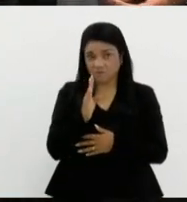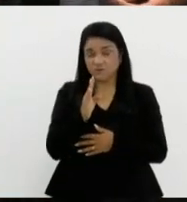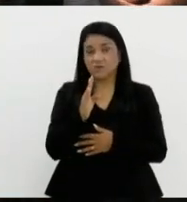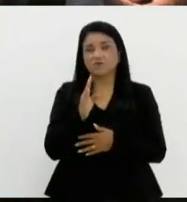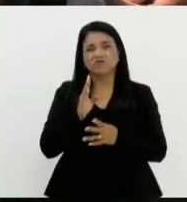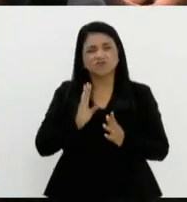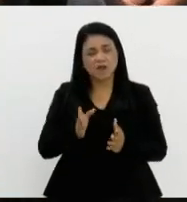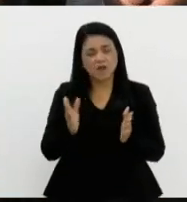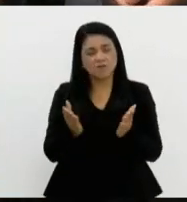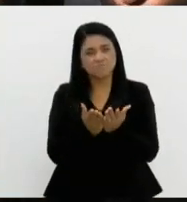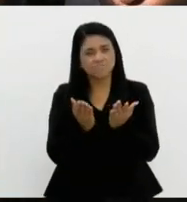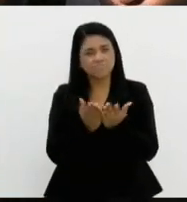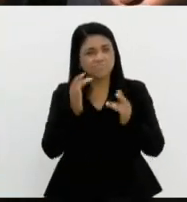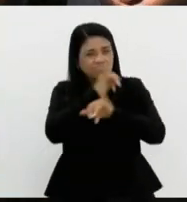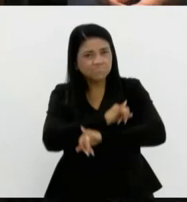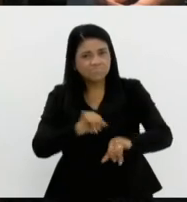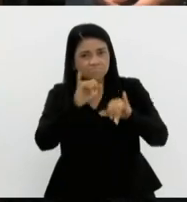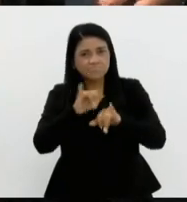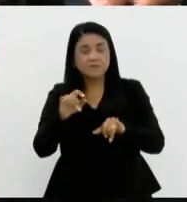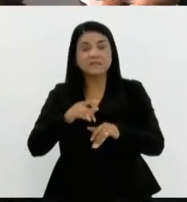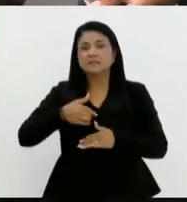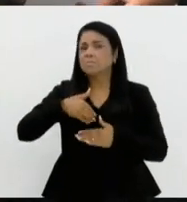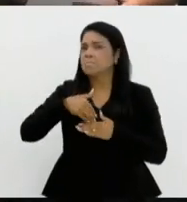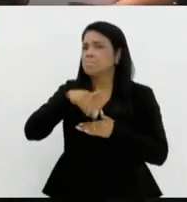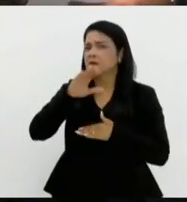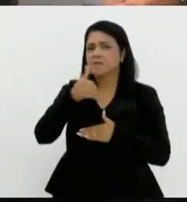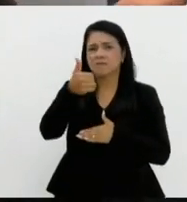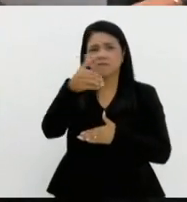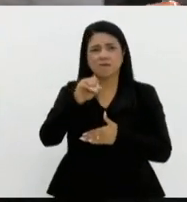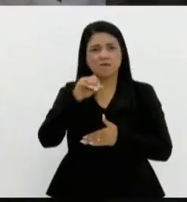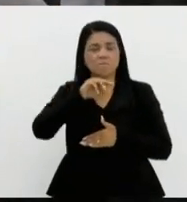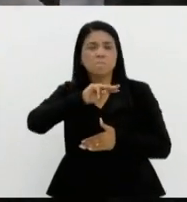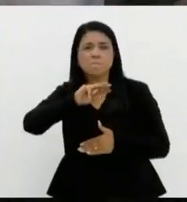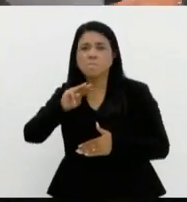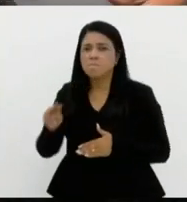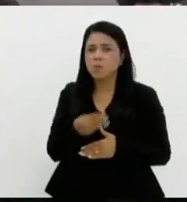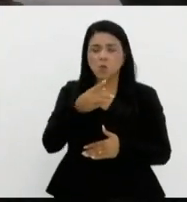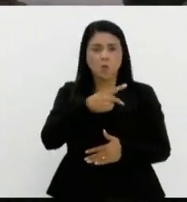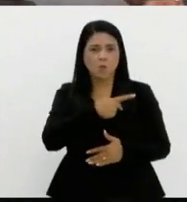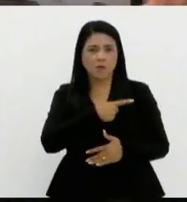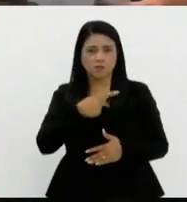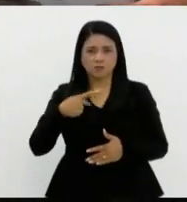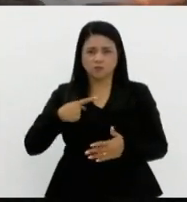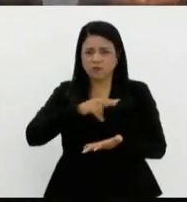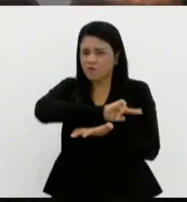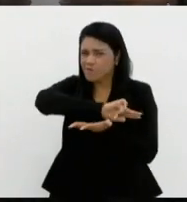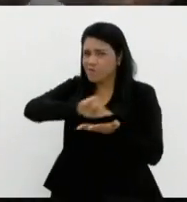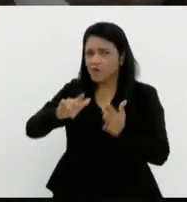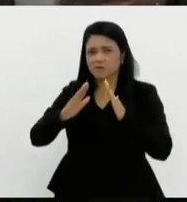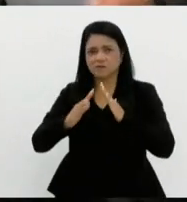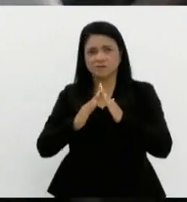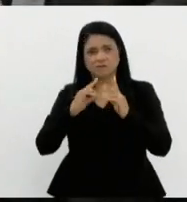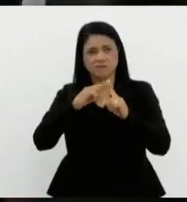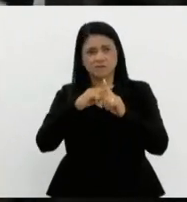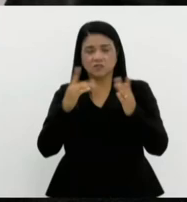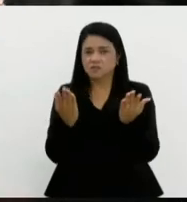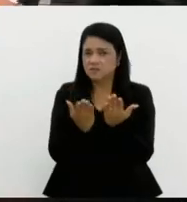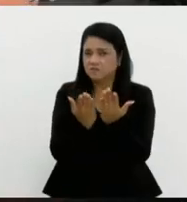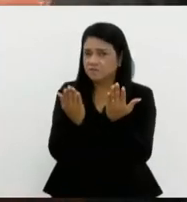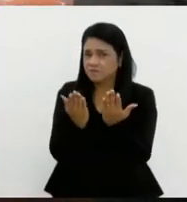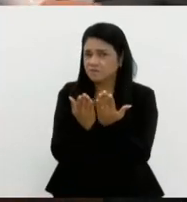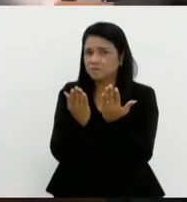mais de 10 mil pastores de diversas denominações evangélicas, vem